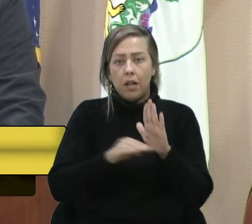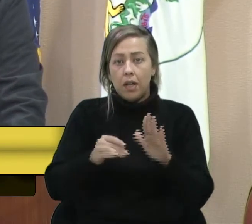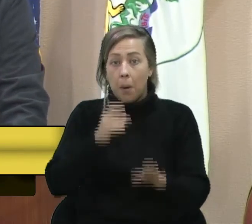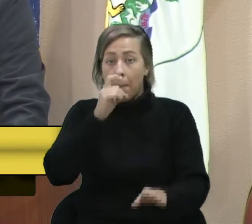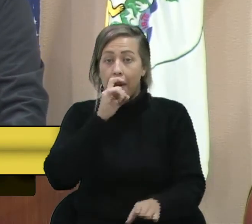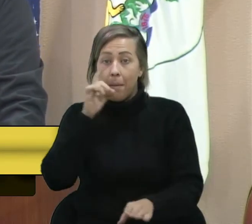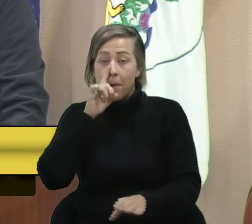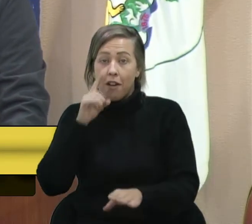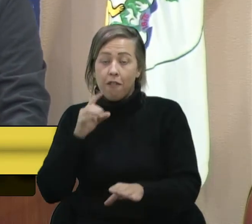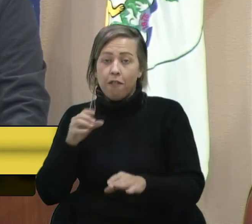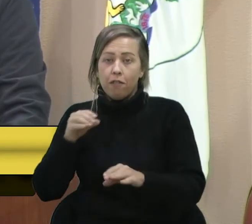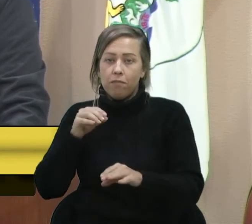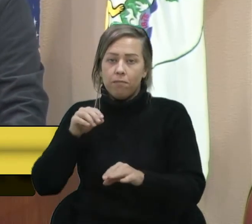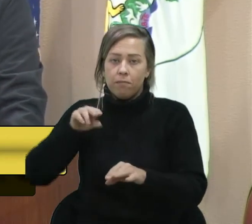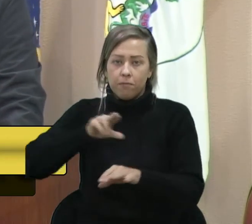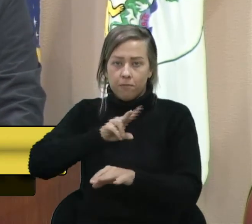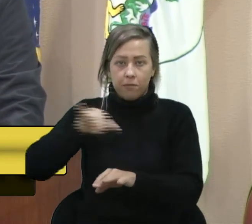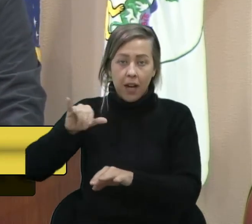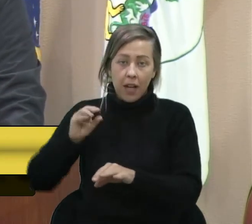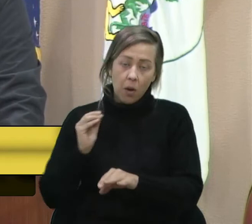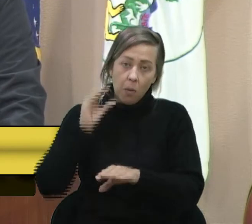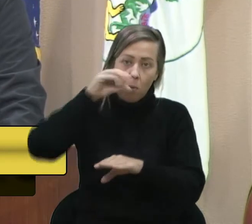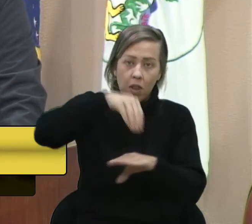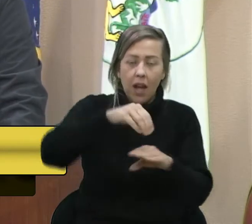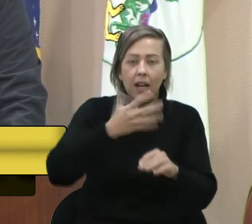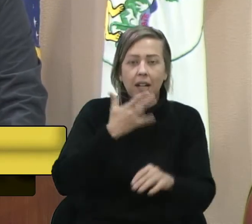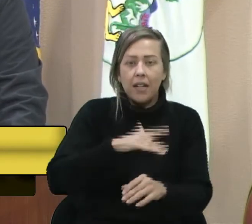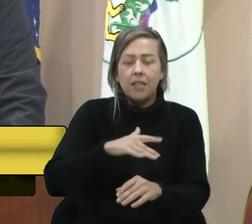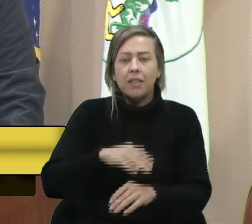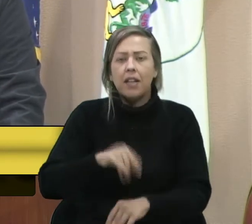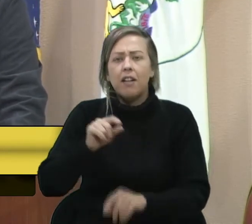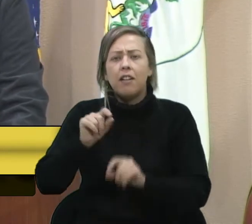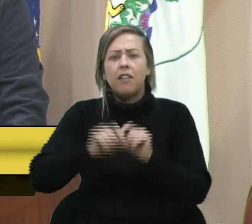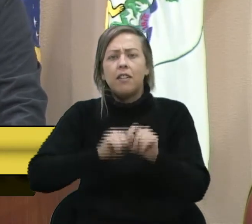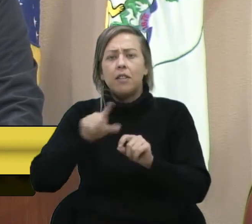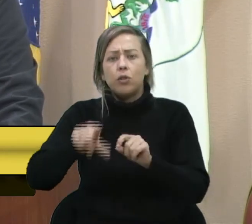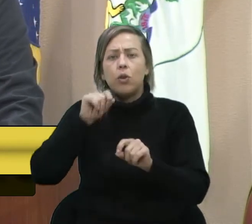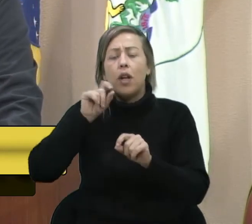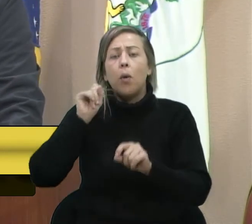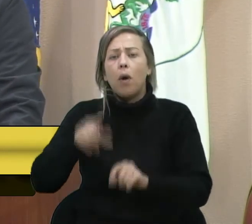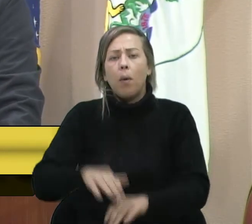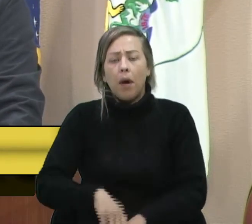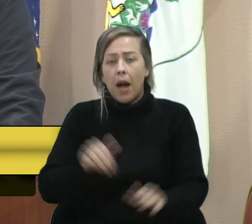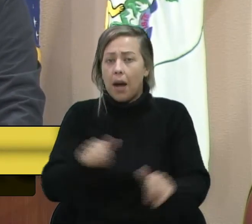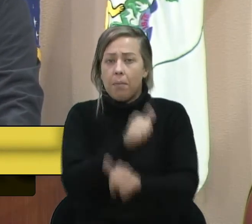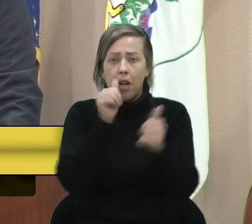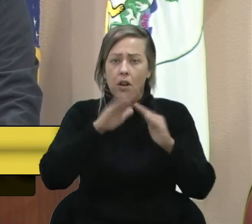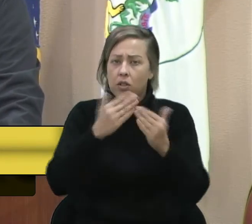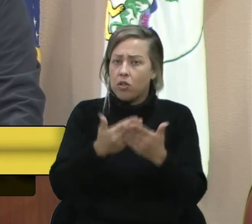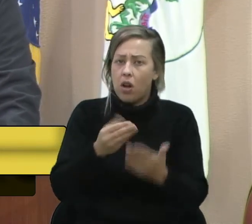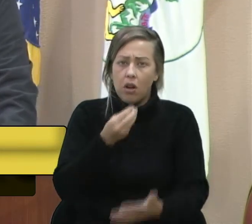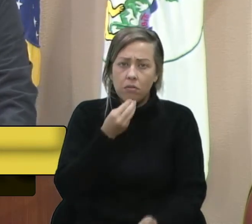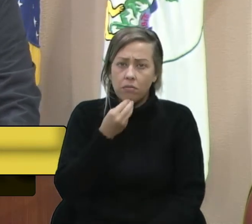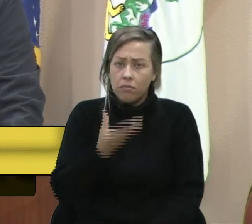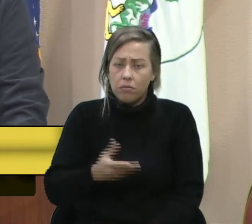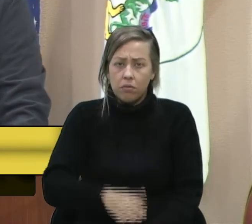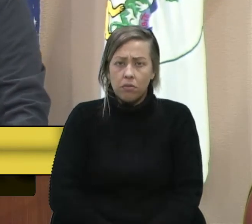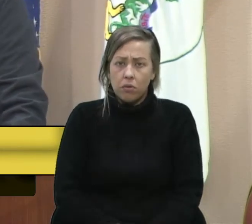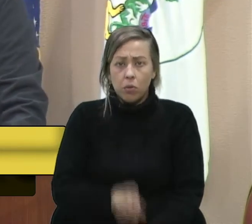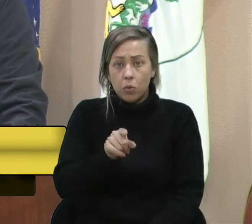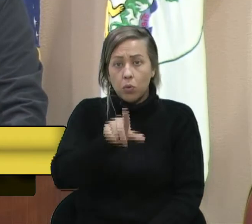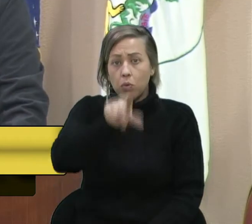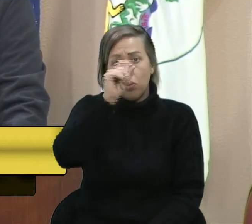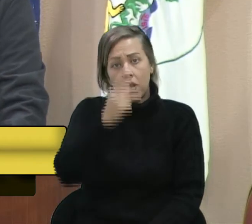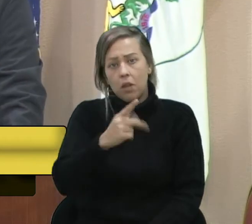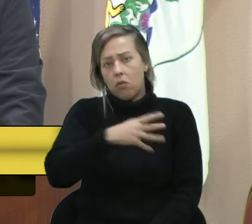colocar o filho no próximo ano, ele vai lá e ele vai escolher qual? A melhor escola. Concorda comigo? Tu escolheria a melhor escola para o